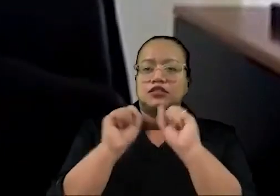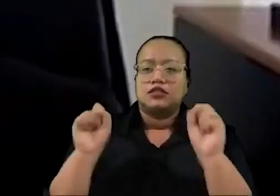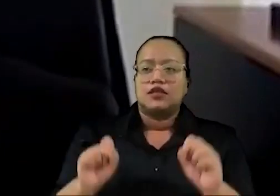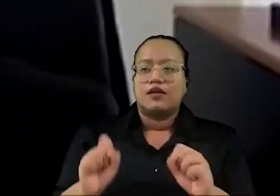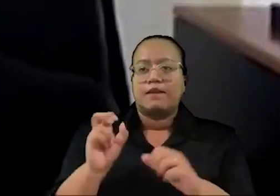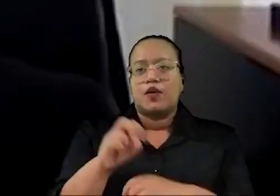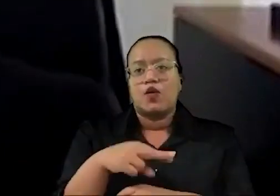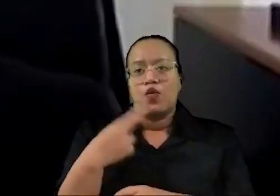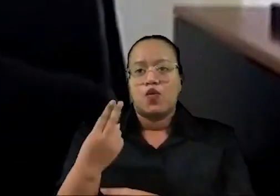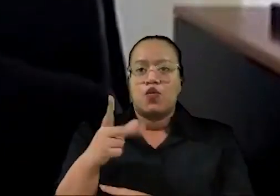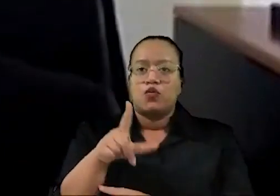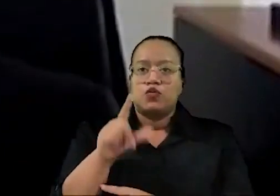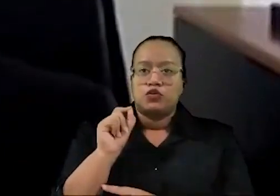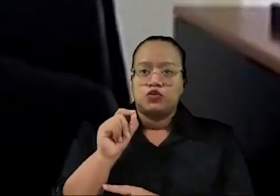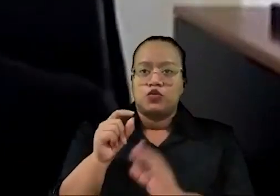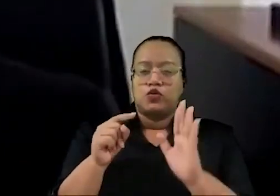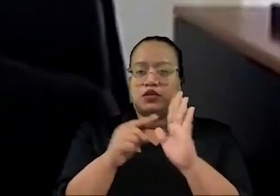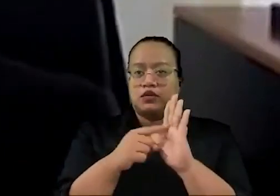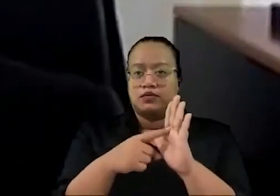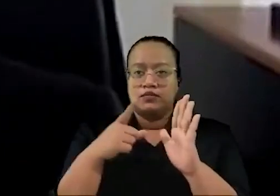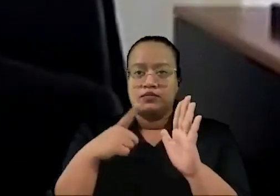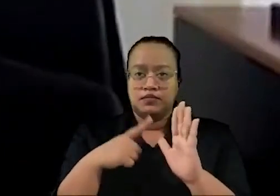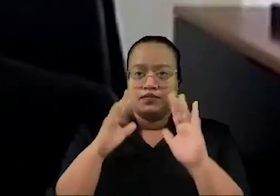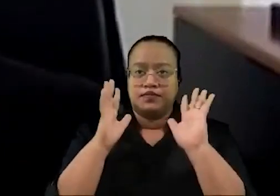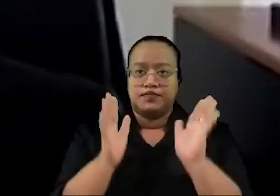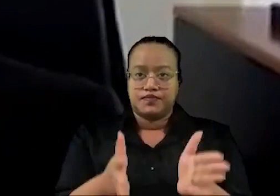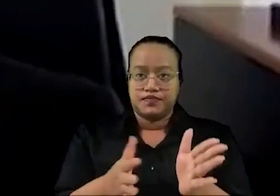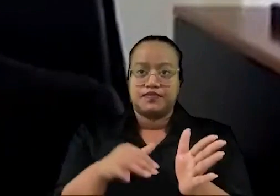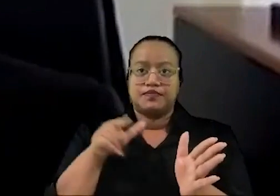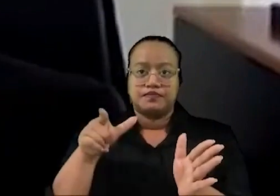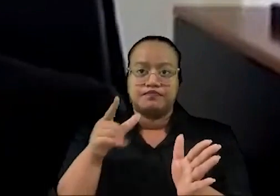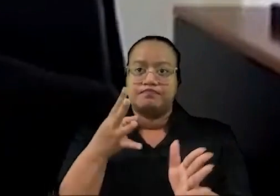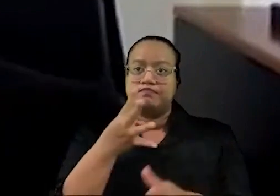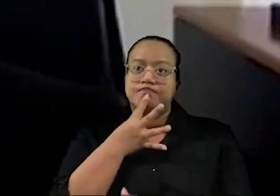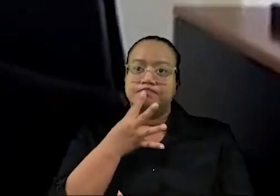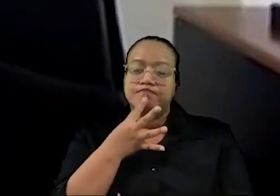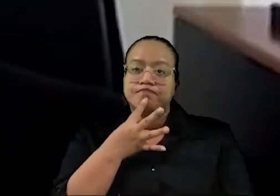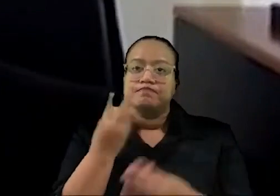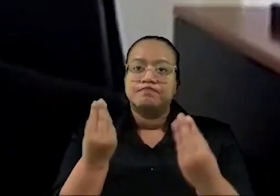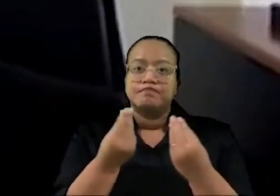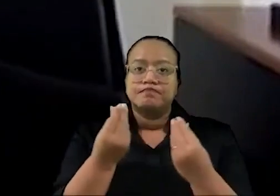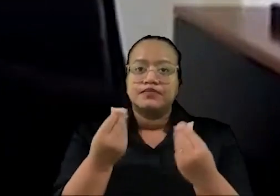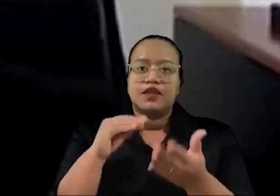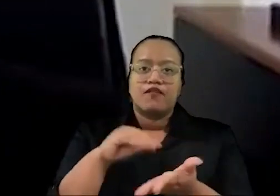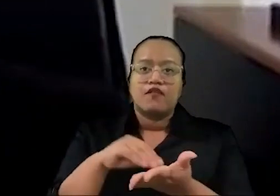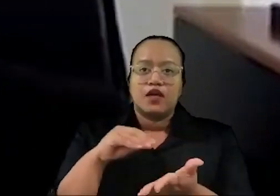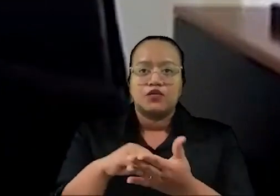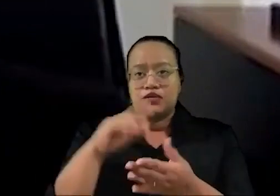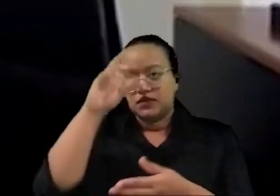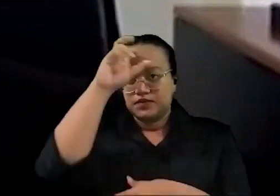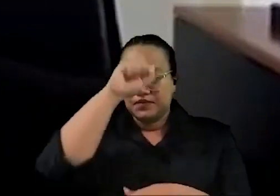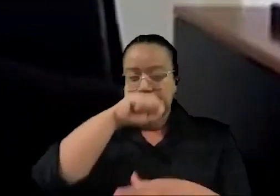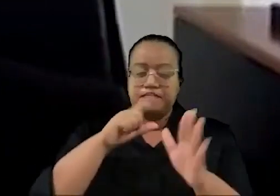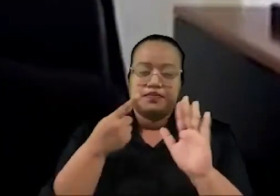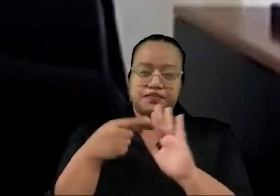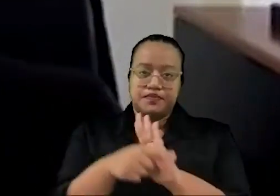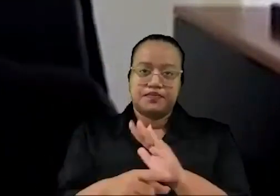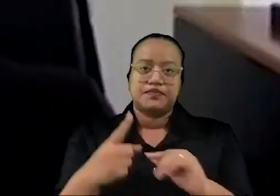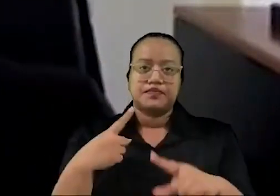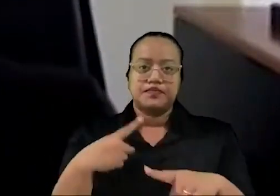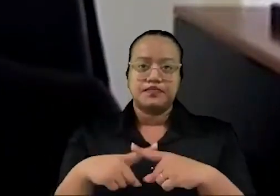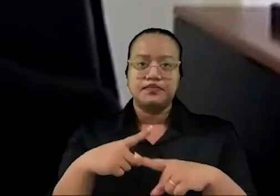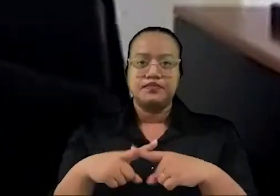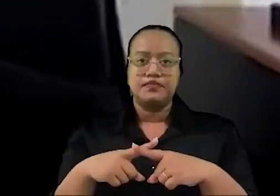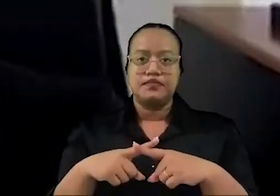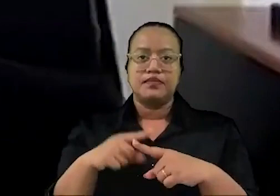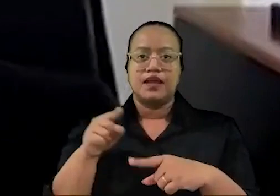que os usuários ainda não têm um conhecimento assim tão disseminado. Porque, conforme a desembargadora Joana falou, né,